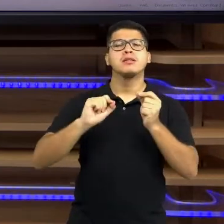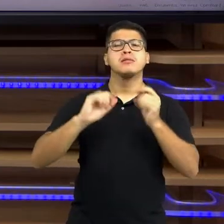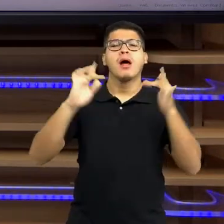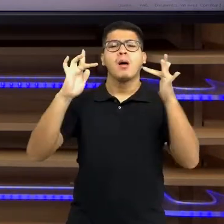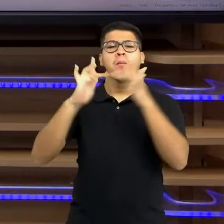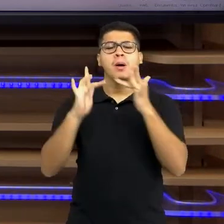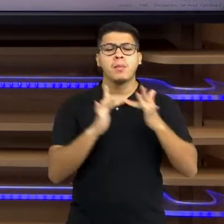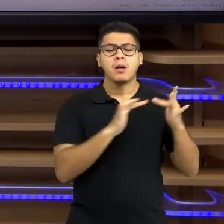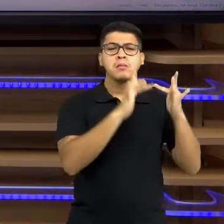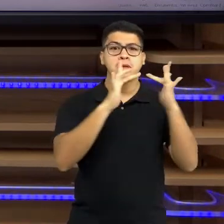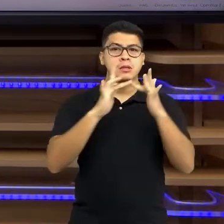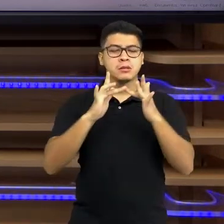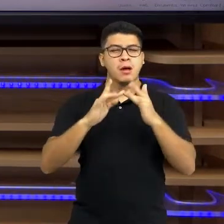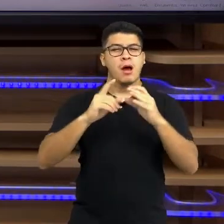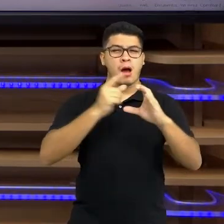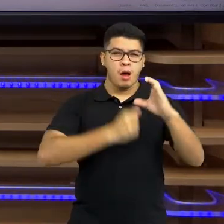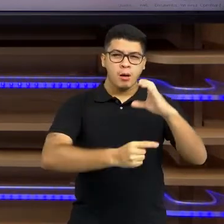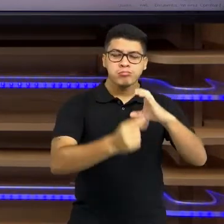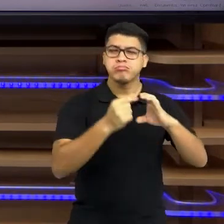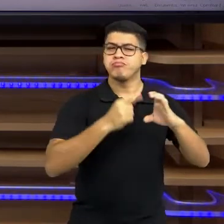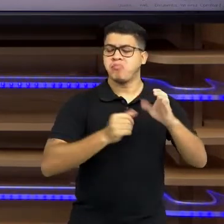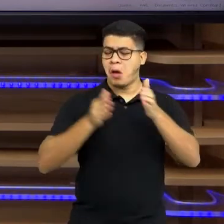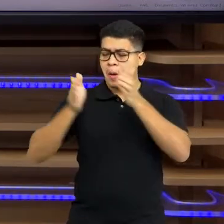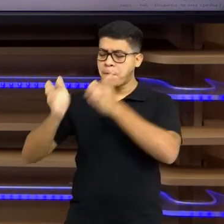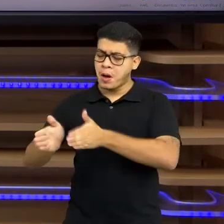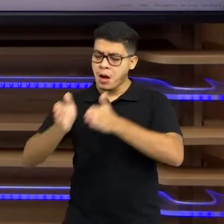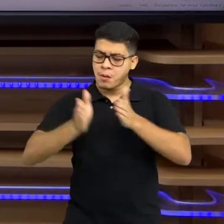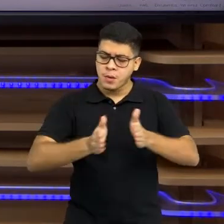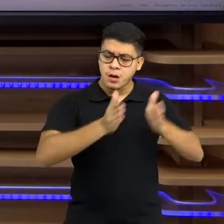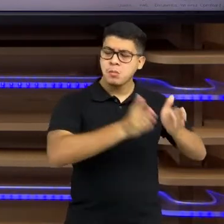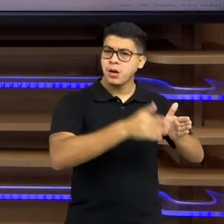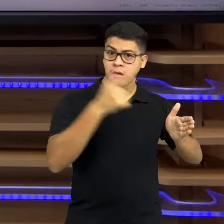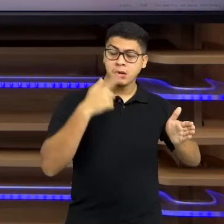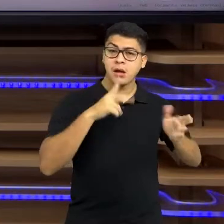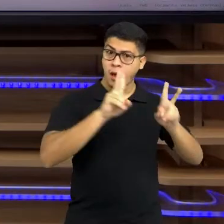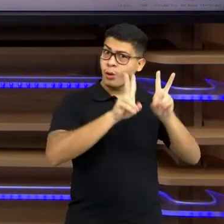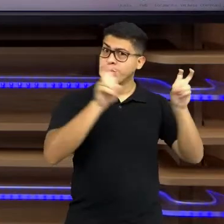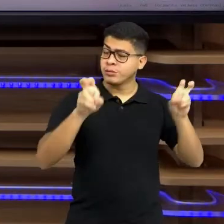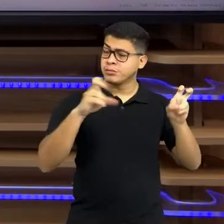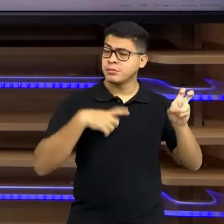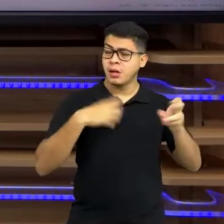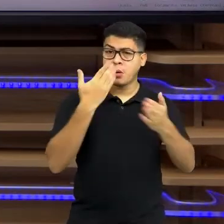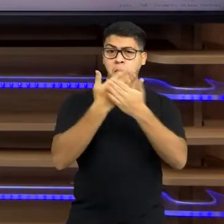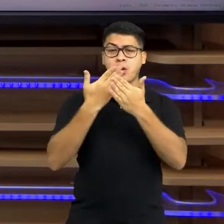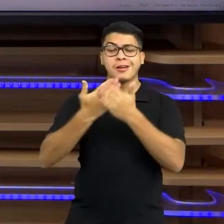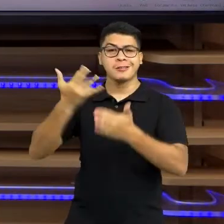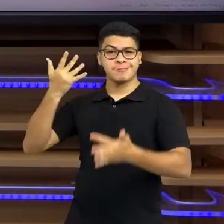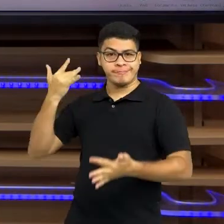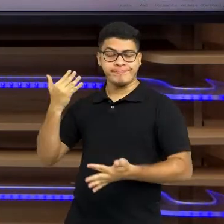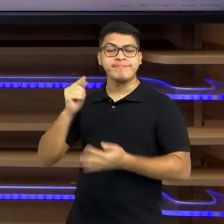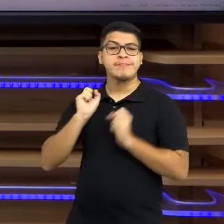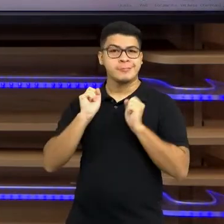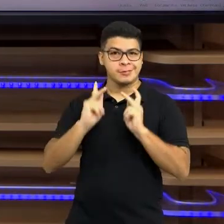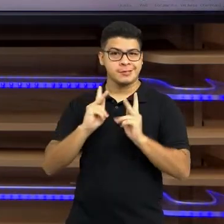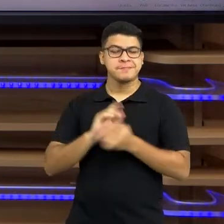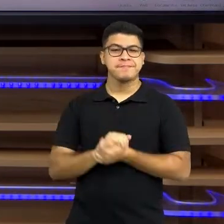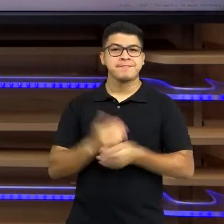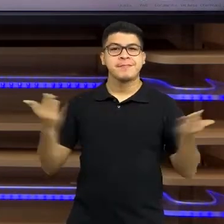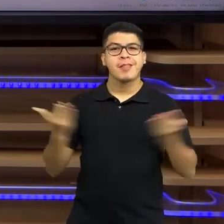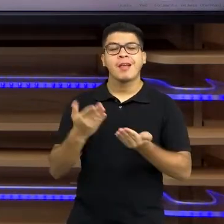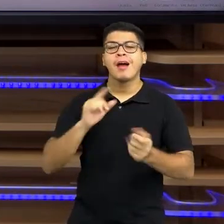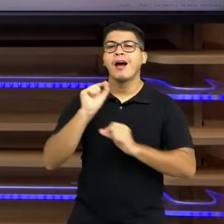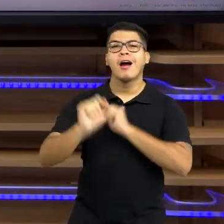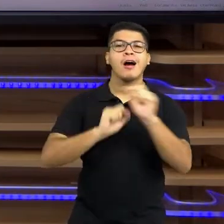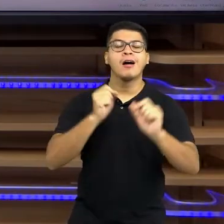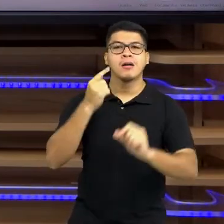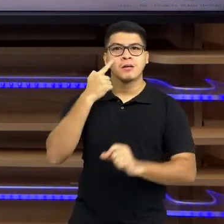com a ideia de capitalismo, as fases do capitalismo, que é um tema das nossas aulas anteriores, certo? Vamos verificar então